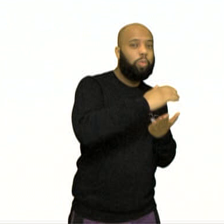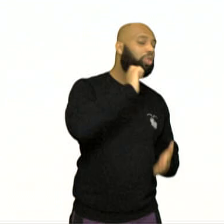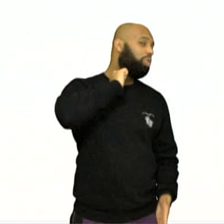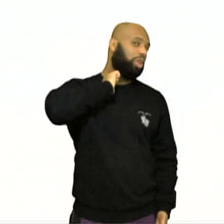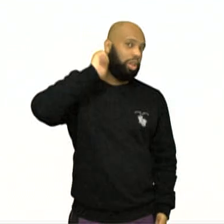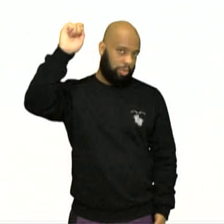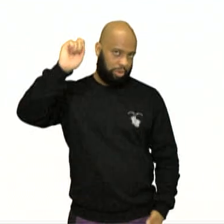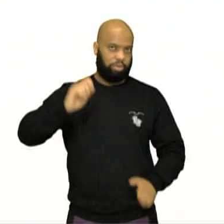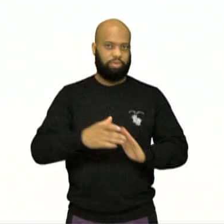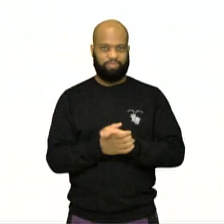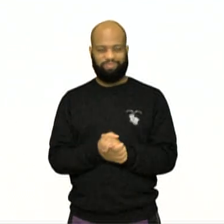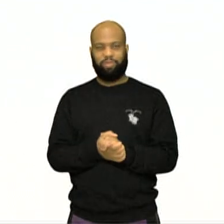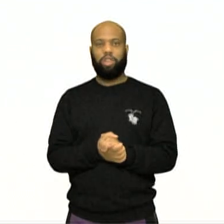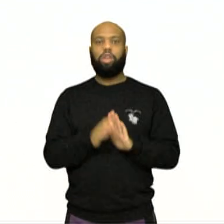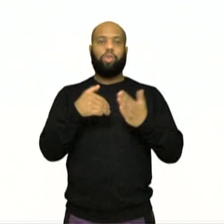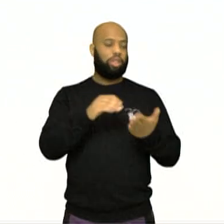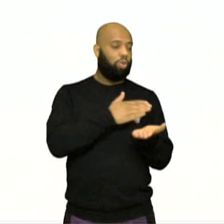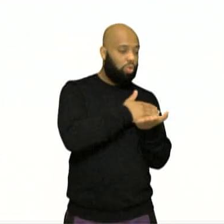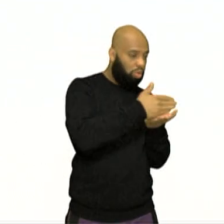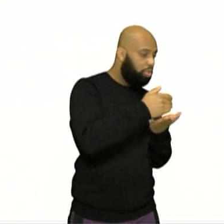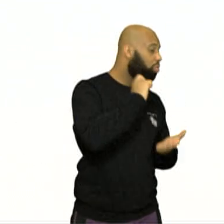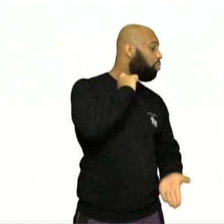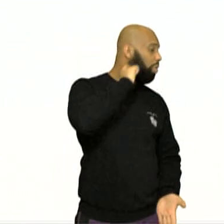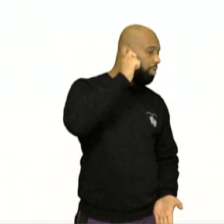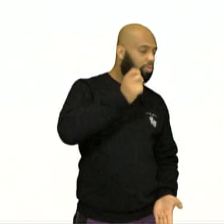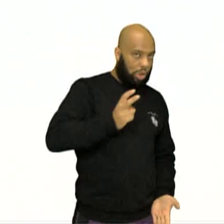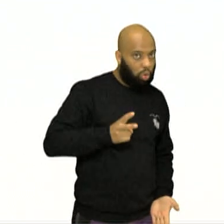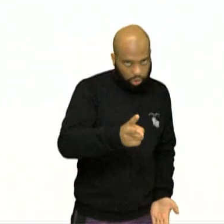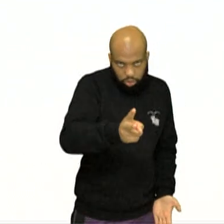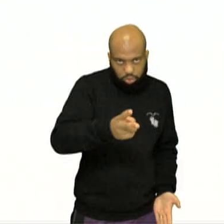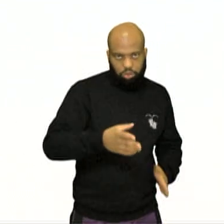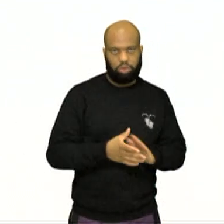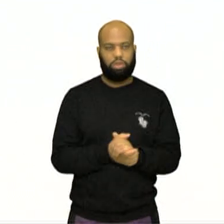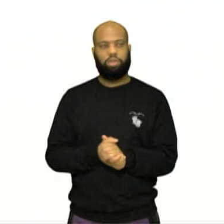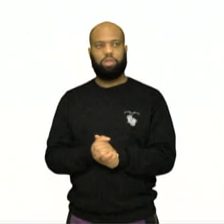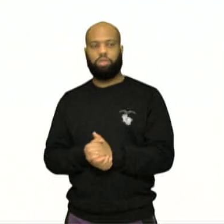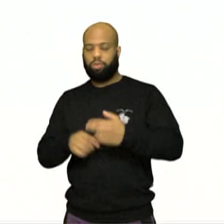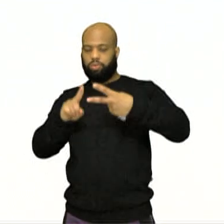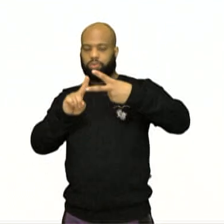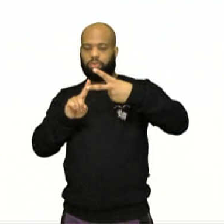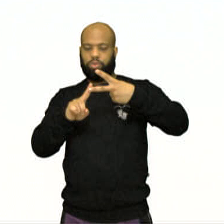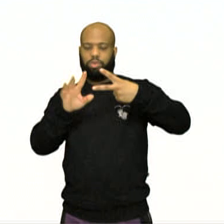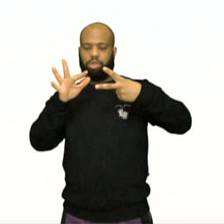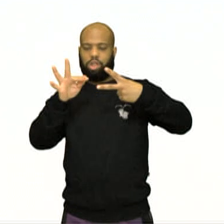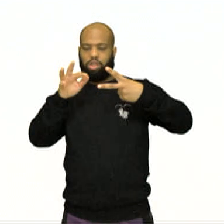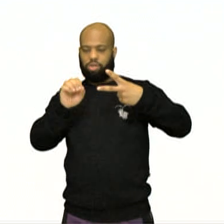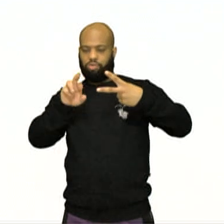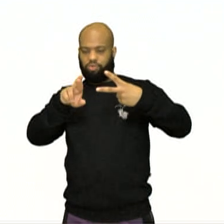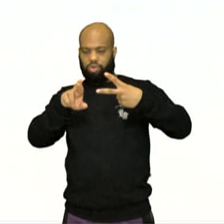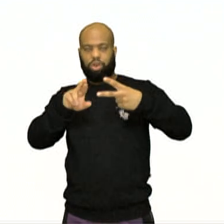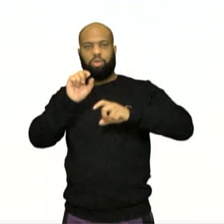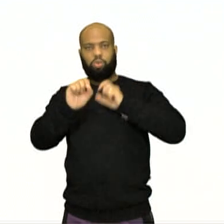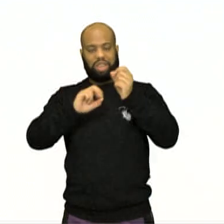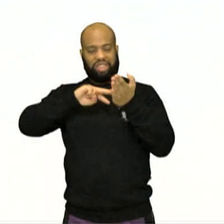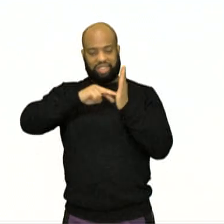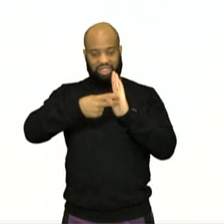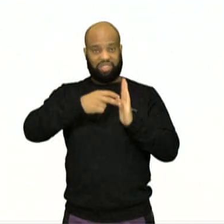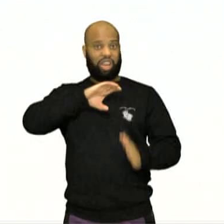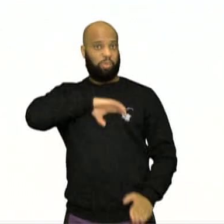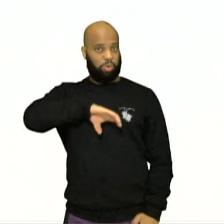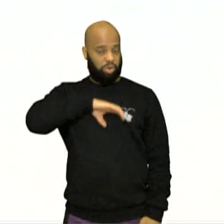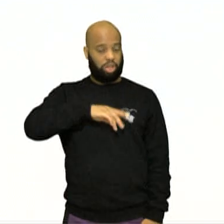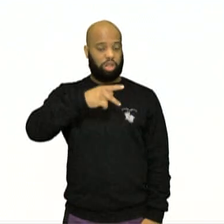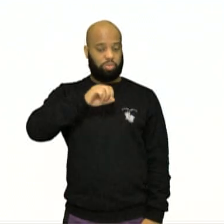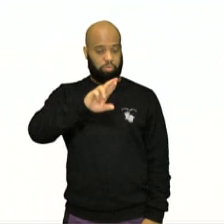seja, desde abril a ação começou e ela continua acontecendo. E o for a gente traduz como por ou a